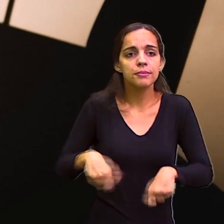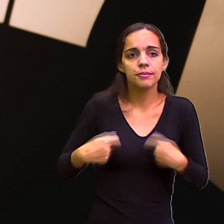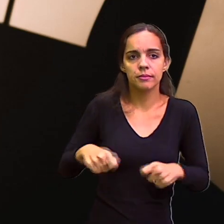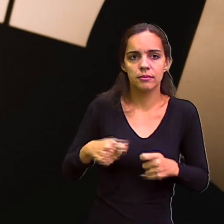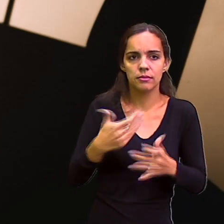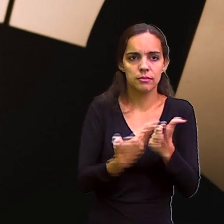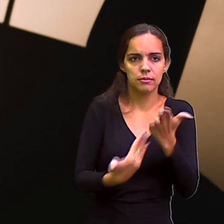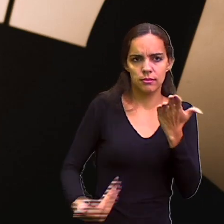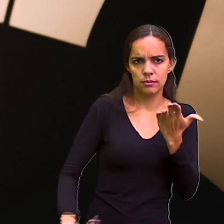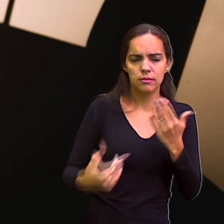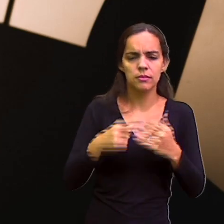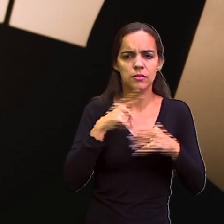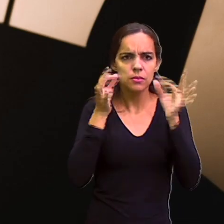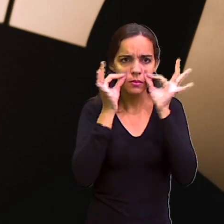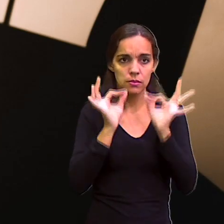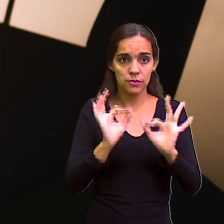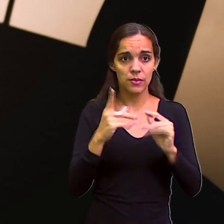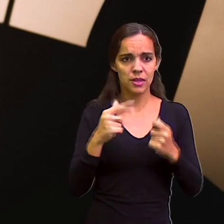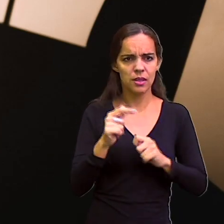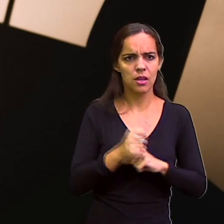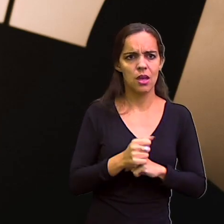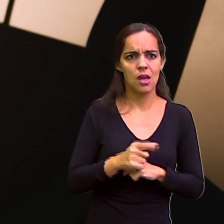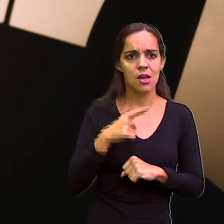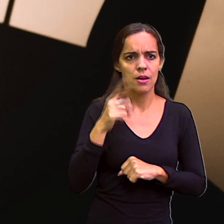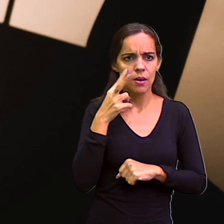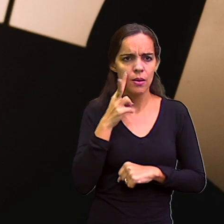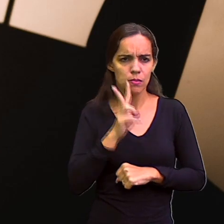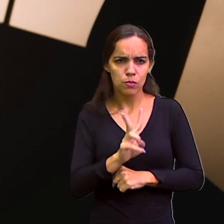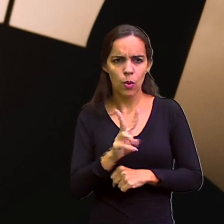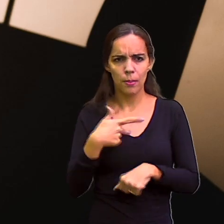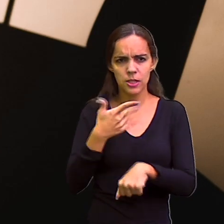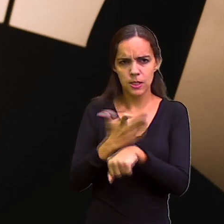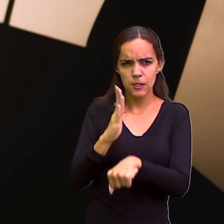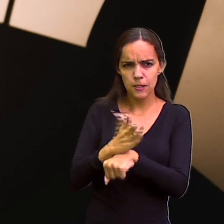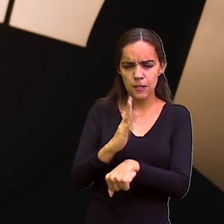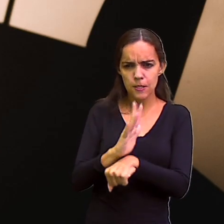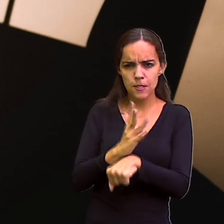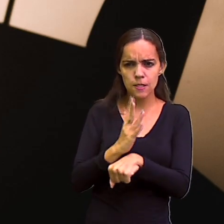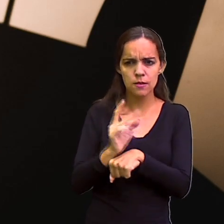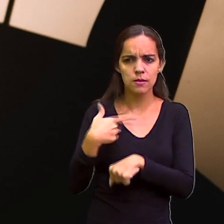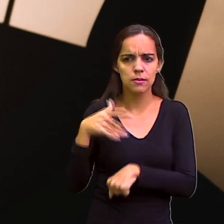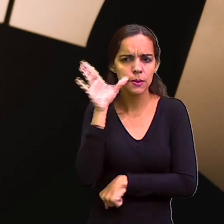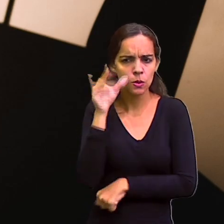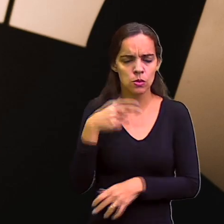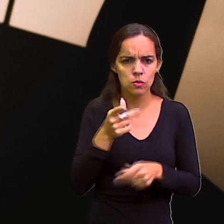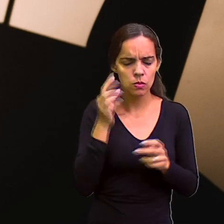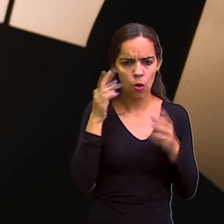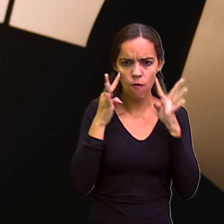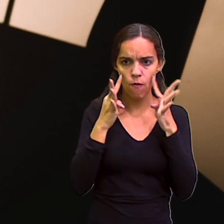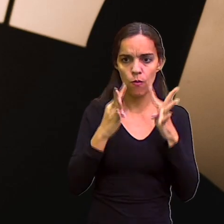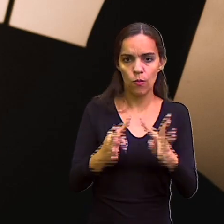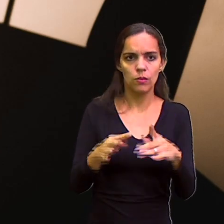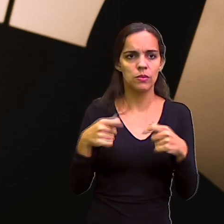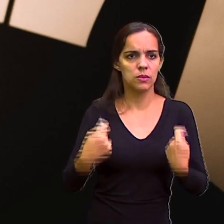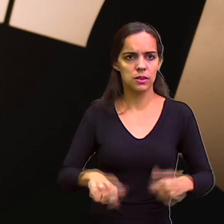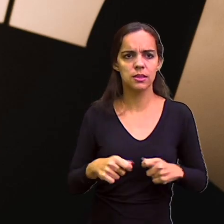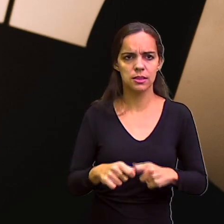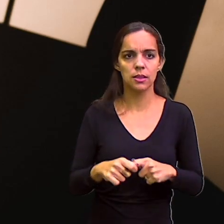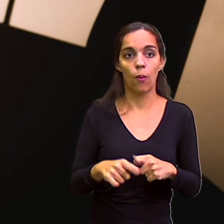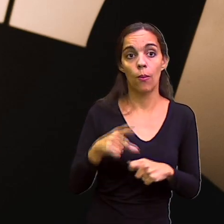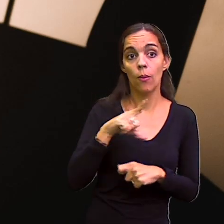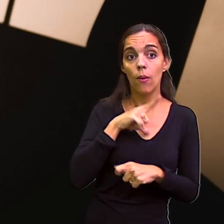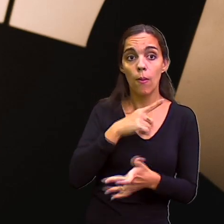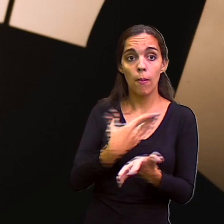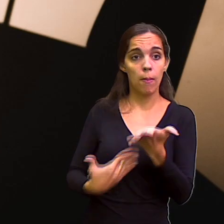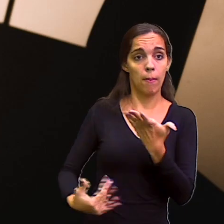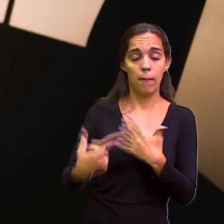nunca perdê-las de vista. Devemos exercitar o olho oblíquo e manter-se sempre atento às entradas e às